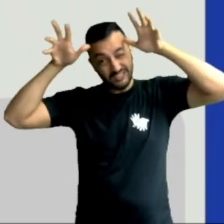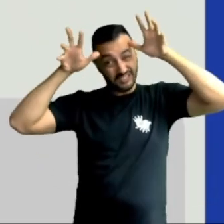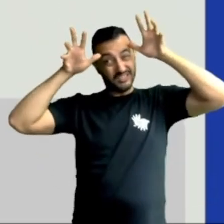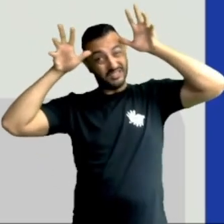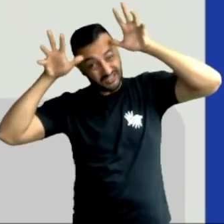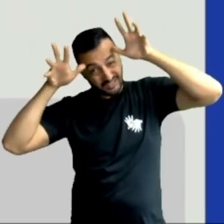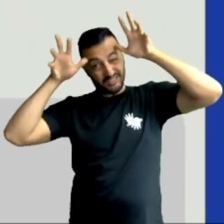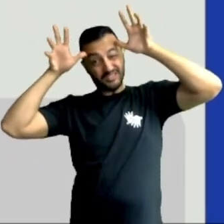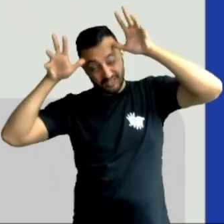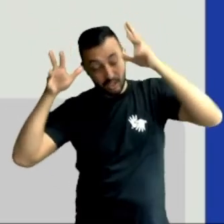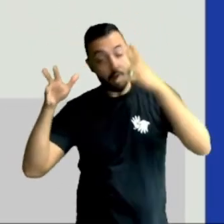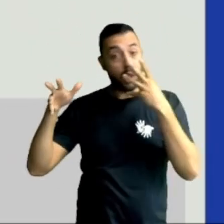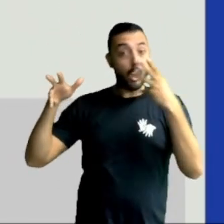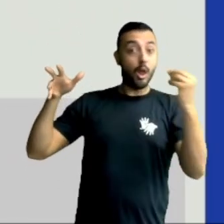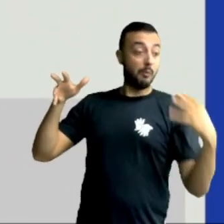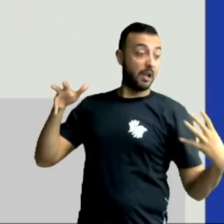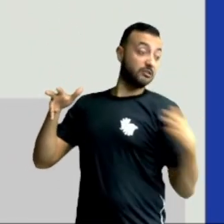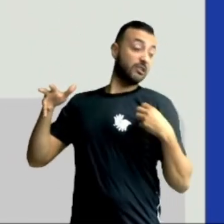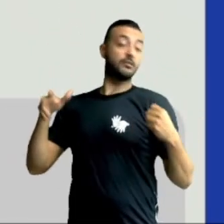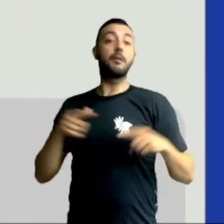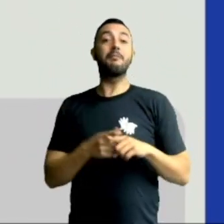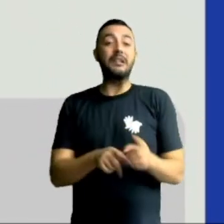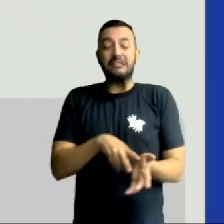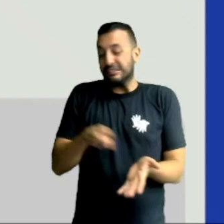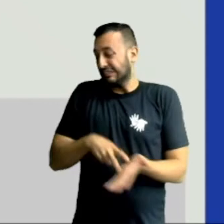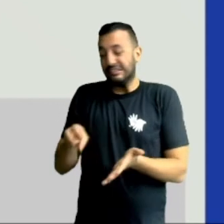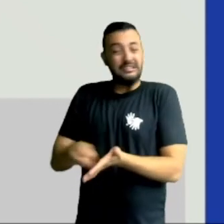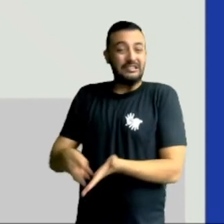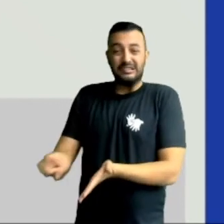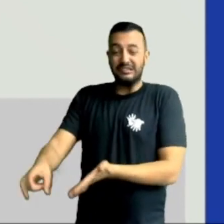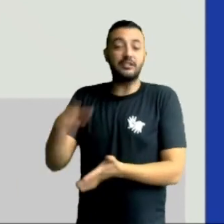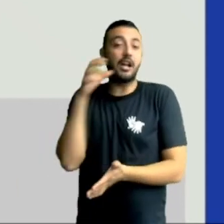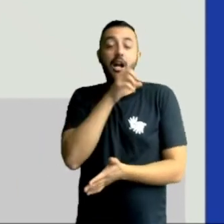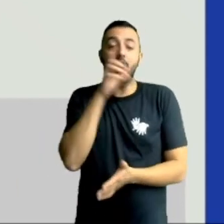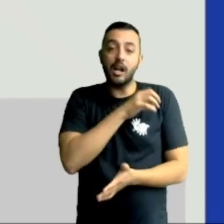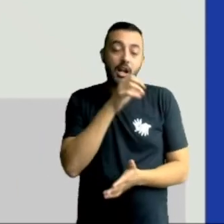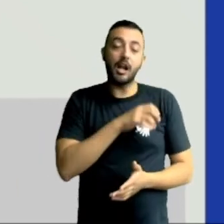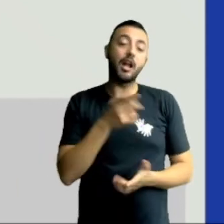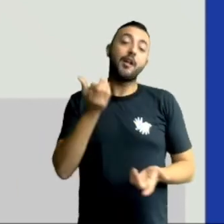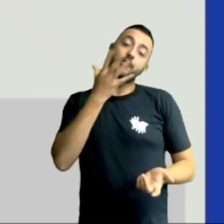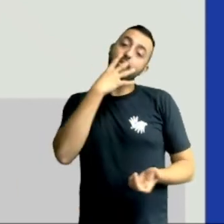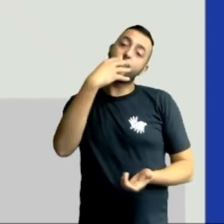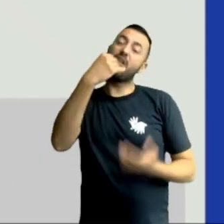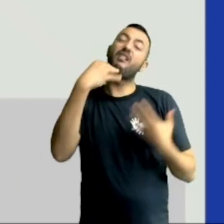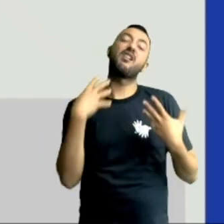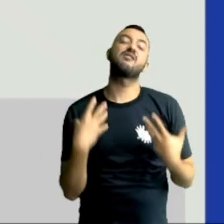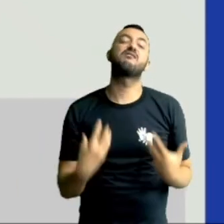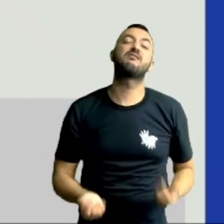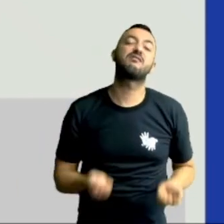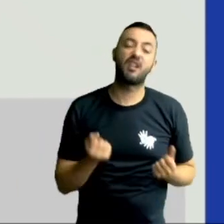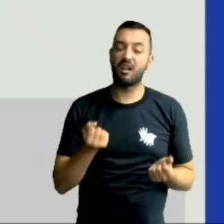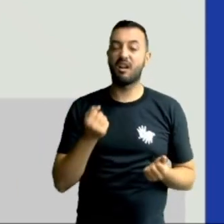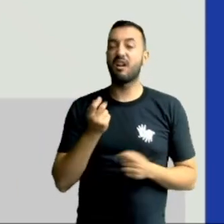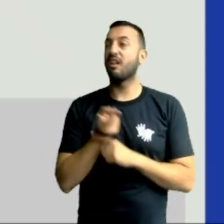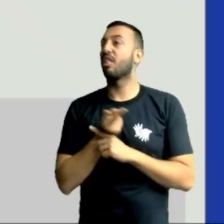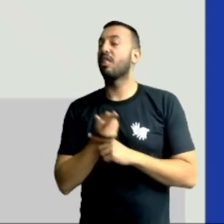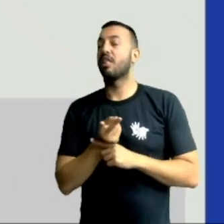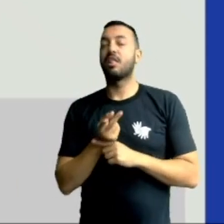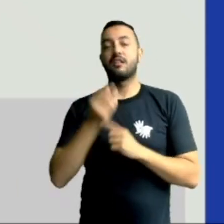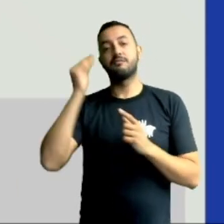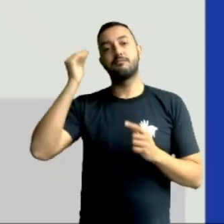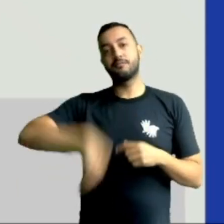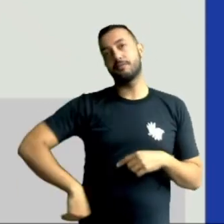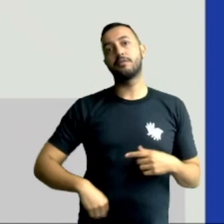lobo. Mas suas pernas eram mais fortes e ligeiras do que as do lobo, que cansado desistiu de caçar o alce. Que